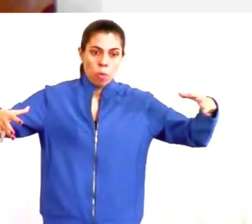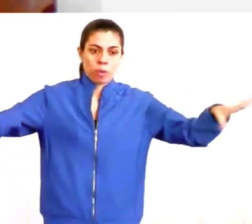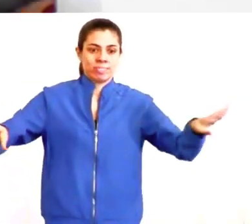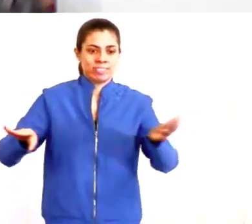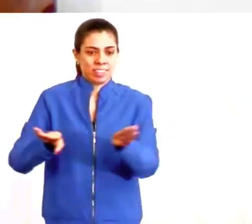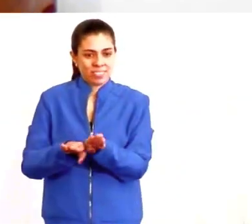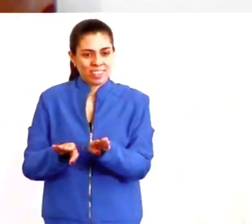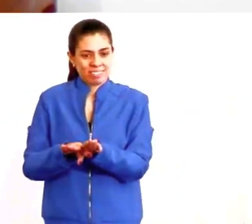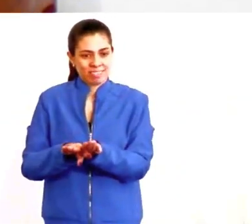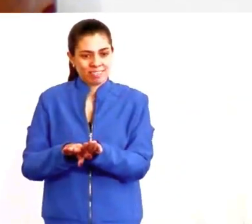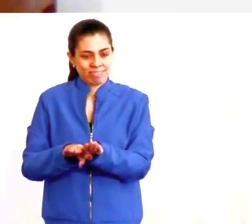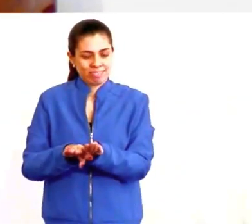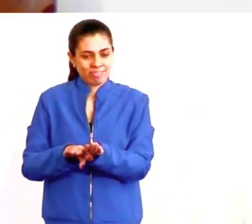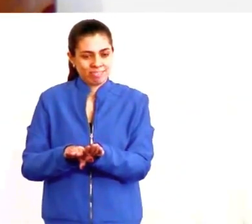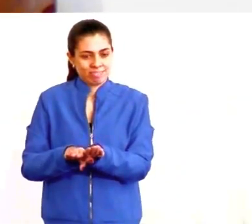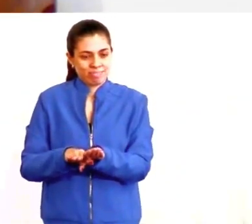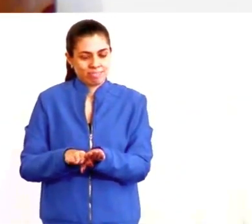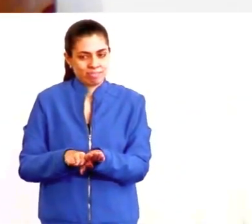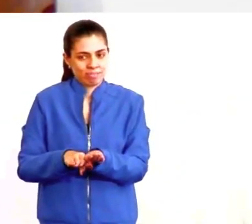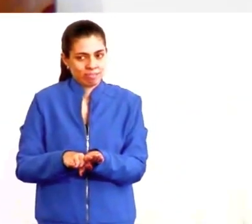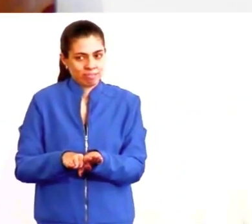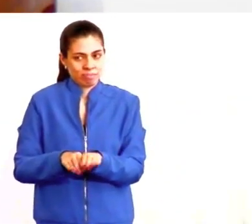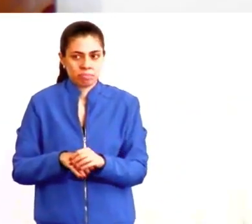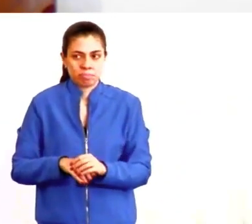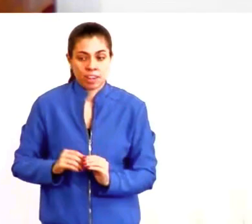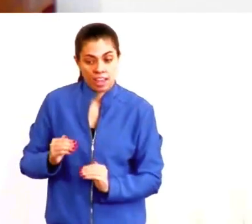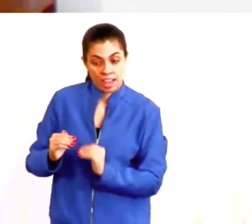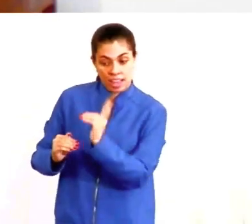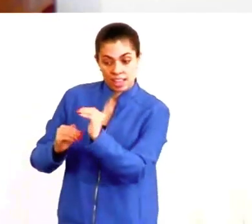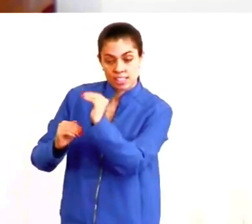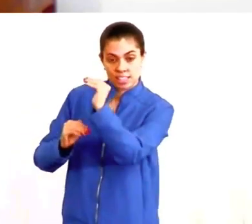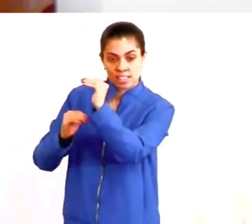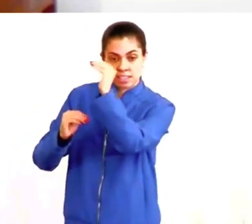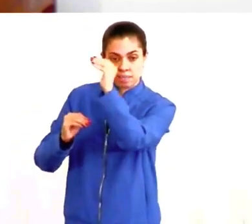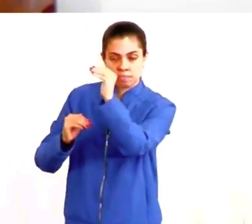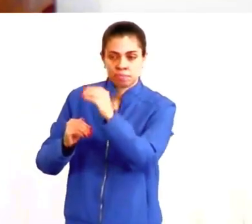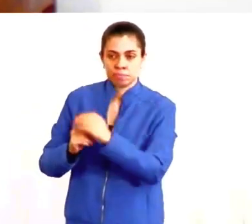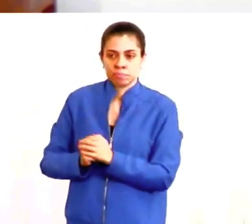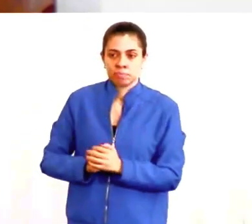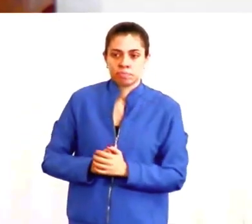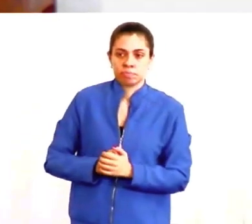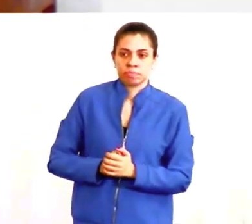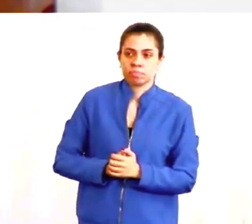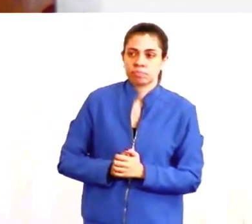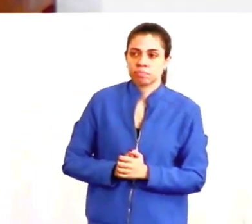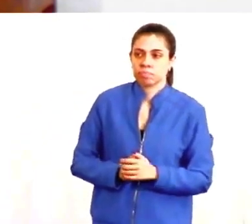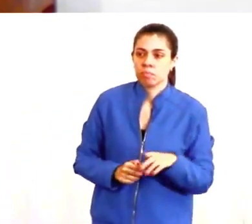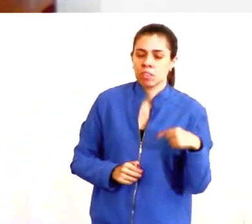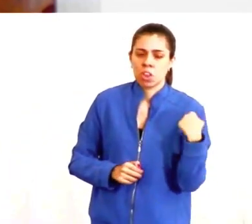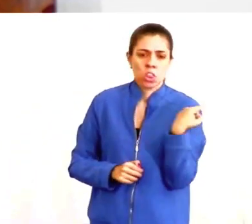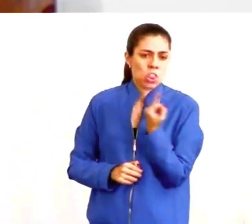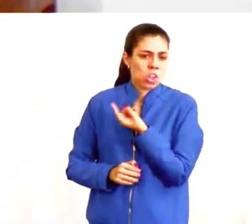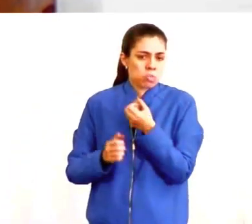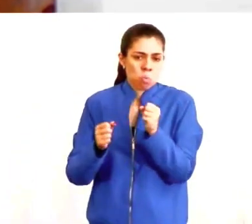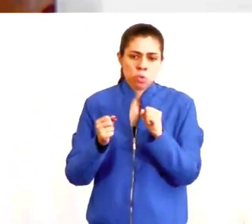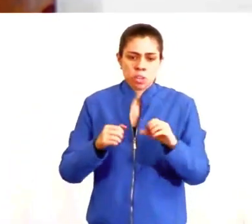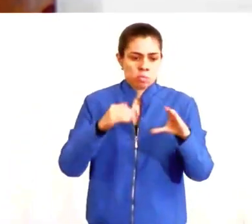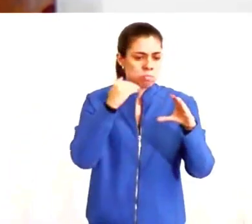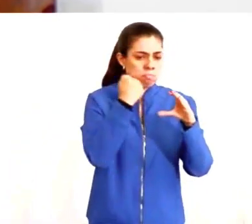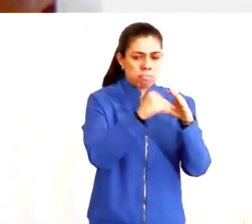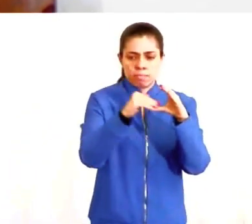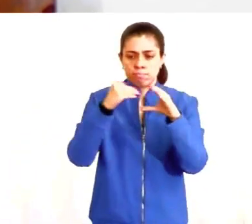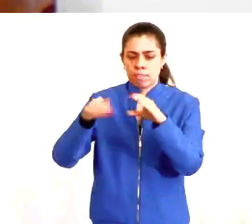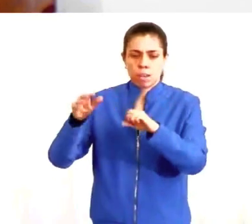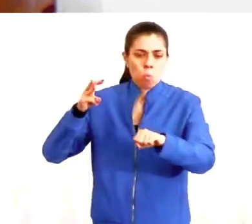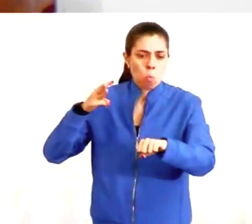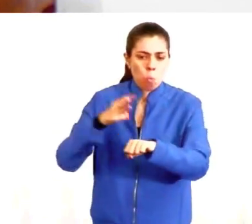de formas por redes sociais, por estruturas digitais, por redes analógicas, a gente